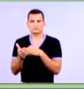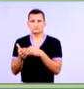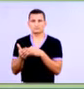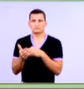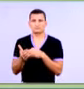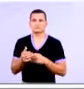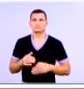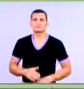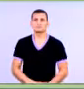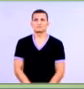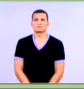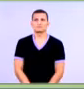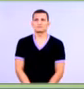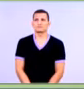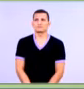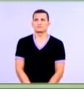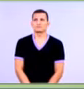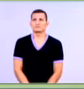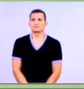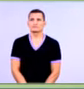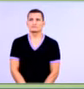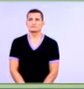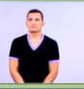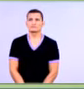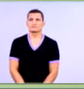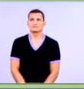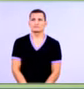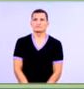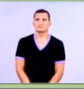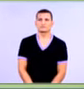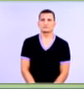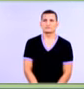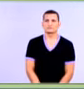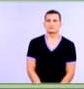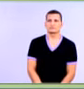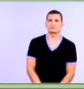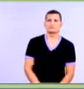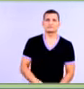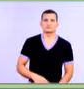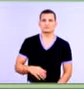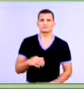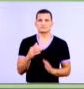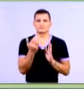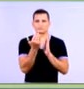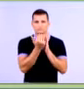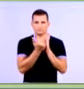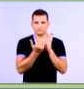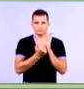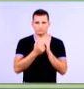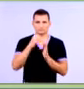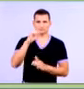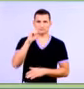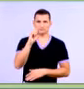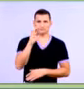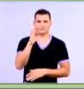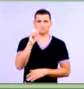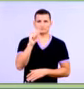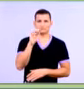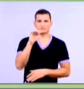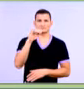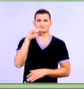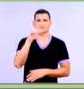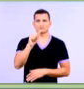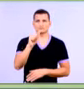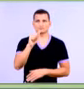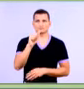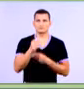né? Bom, então, na lista estática linear com disciplina de pilha,